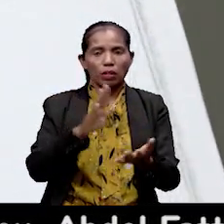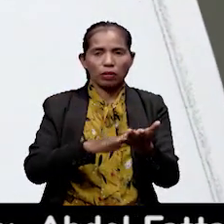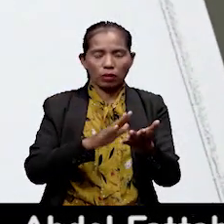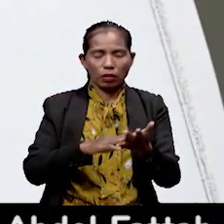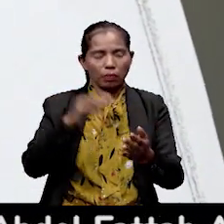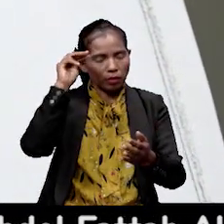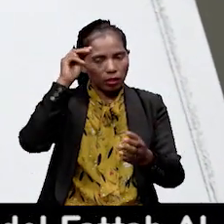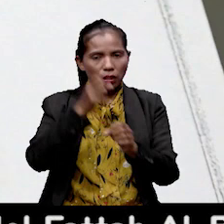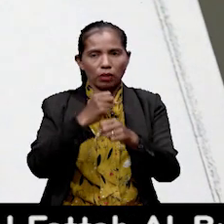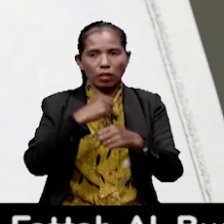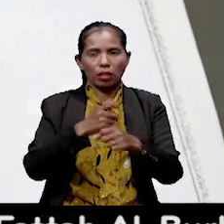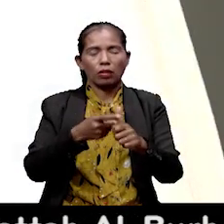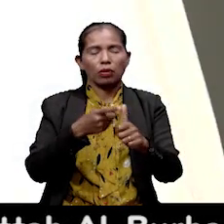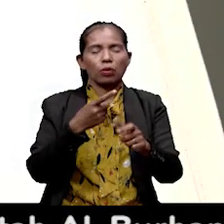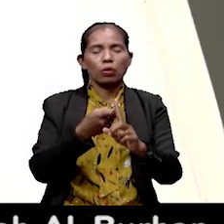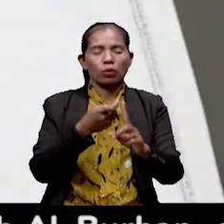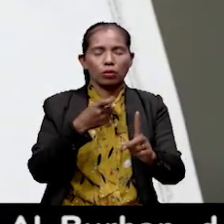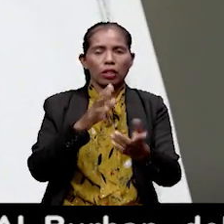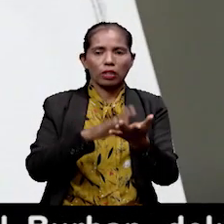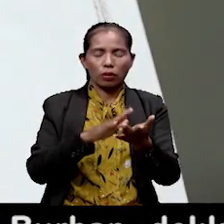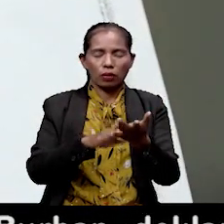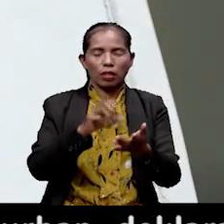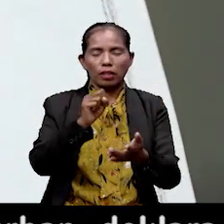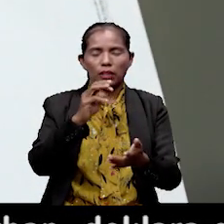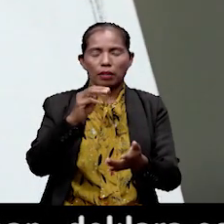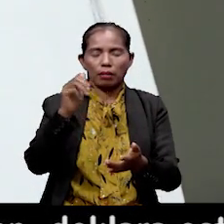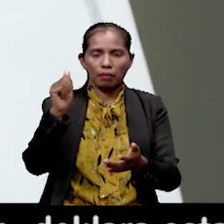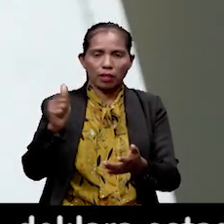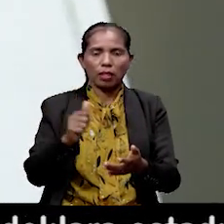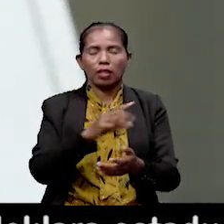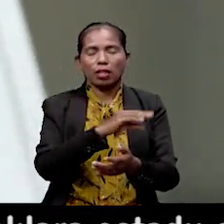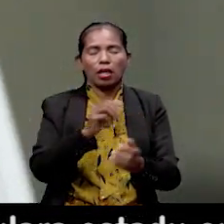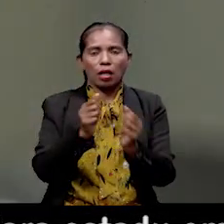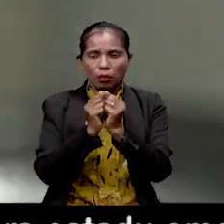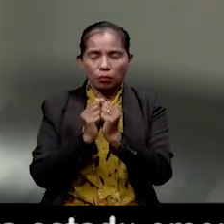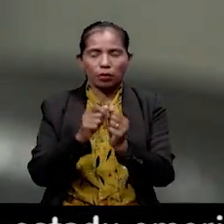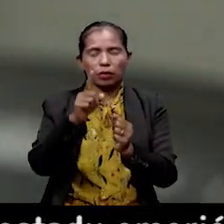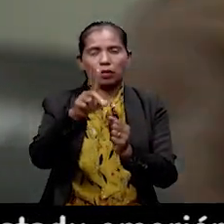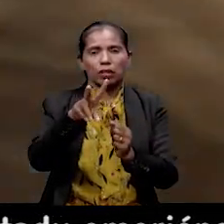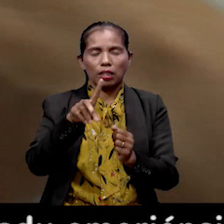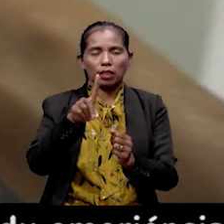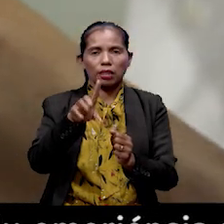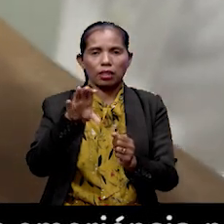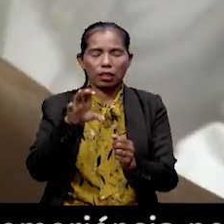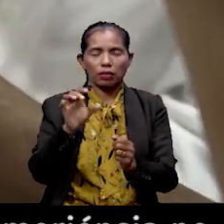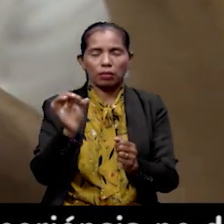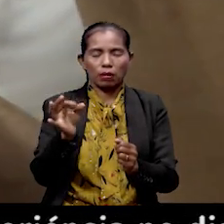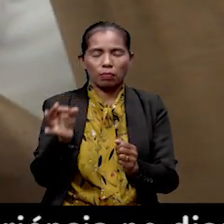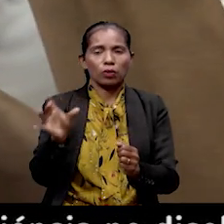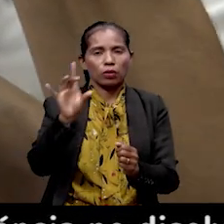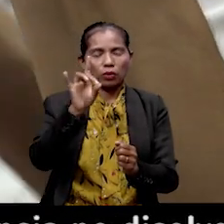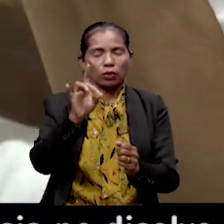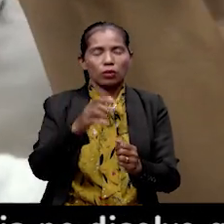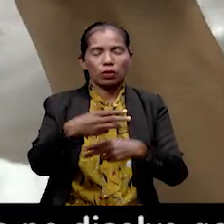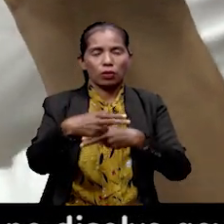construir, ha huusi pré-escolar to a escola secundária técnica vocacional, ha mutu katus ida se anulu resing hitu, no sala atus nen